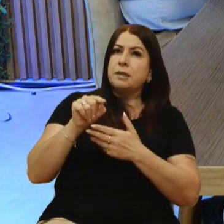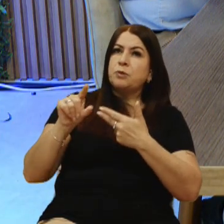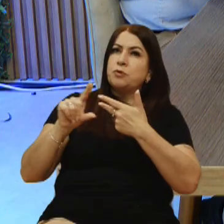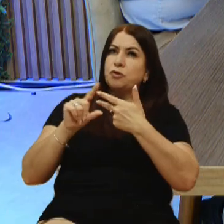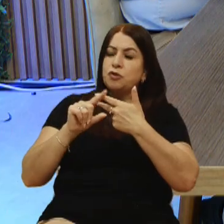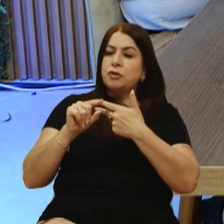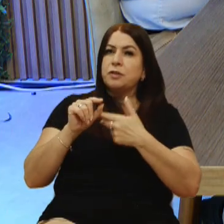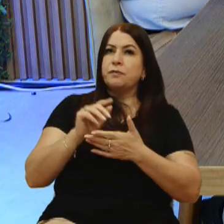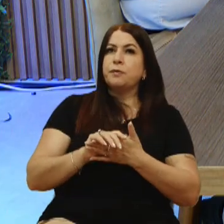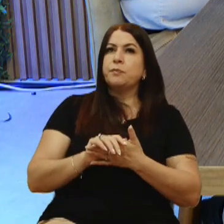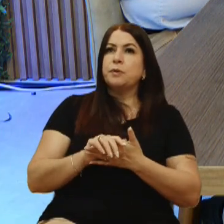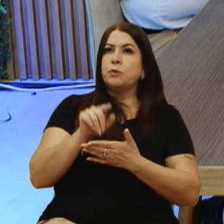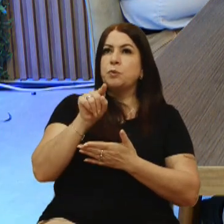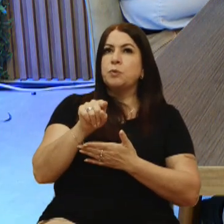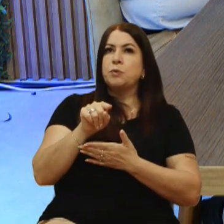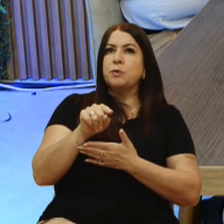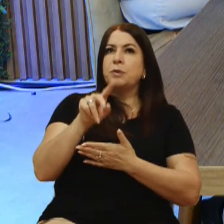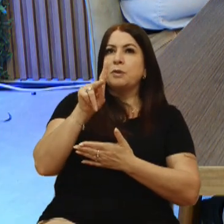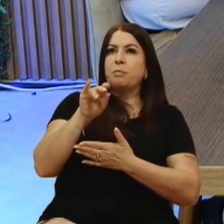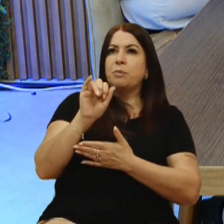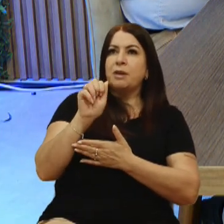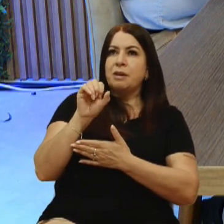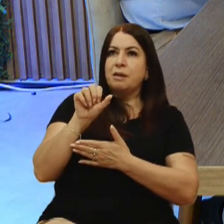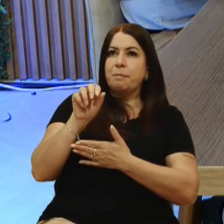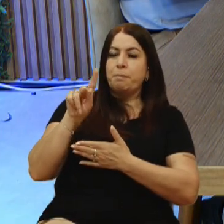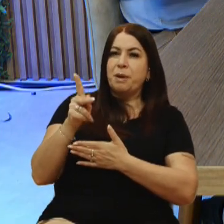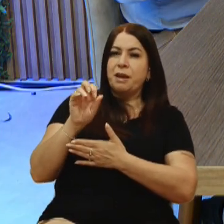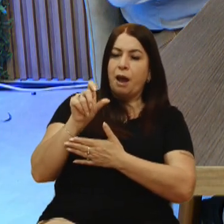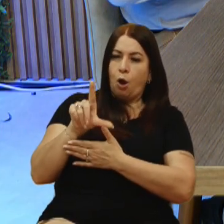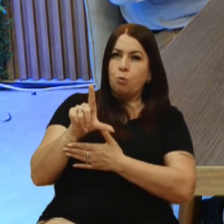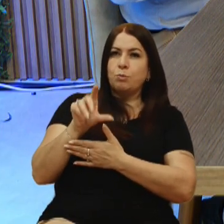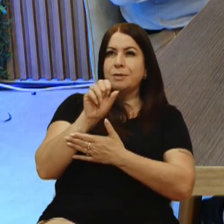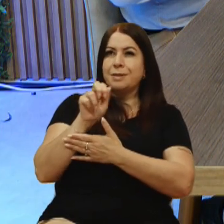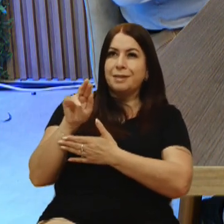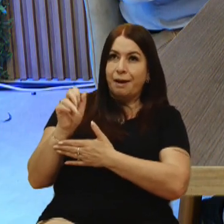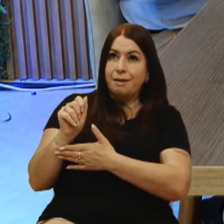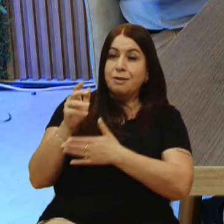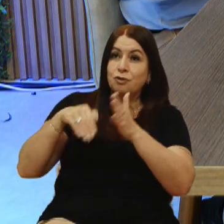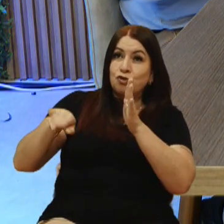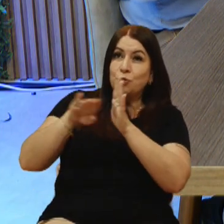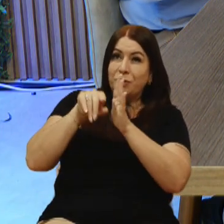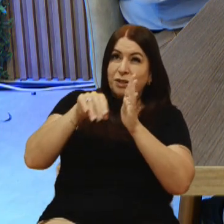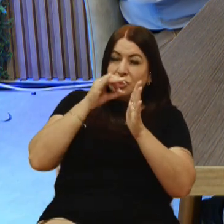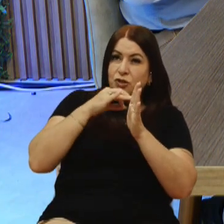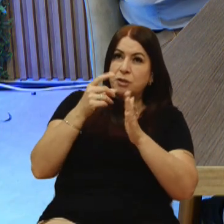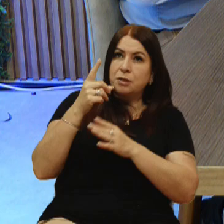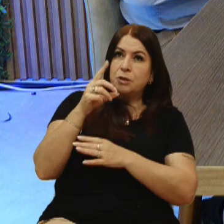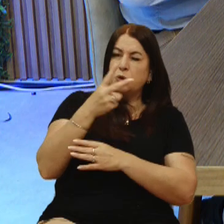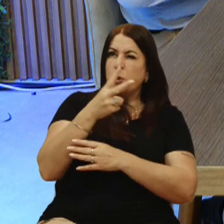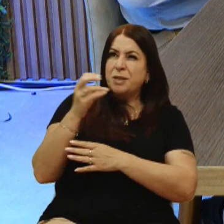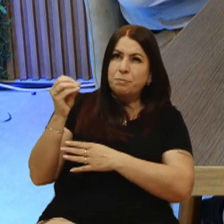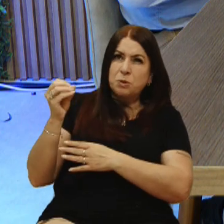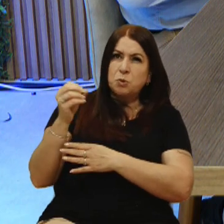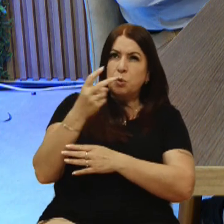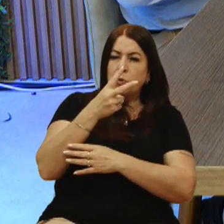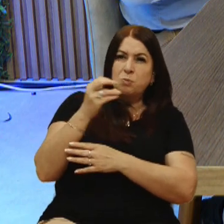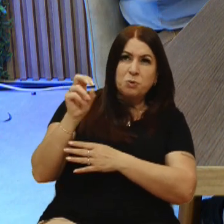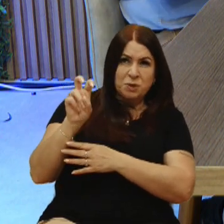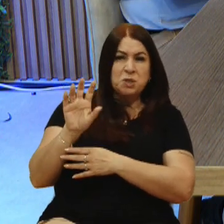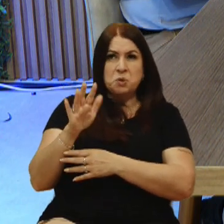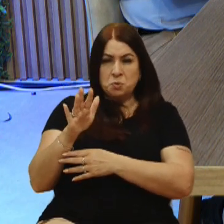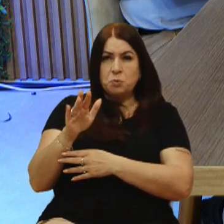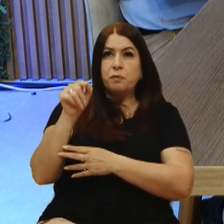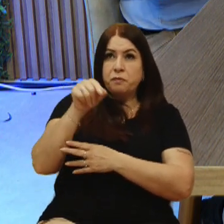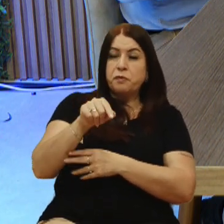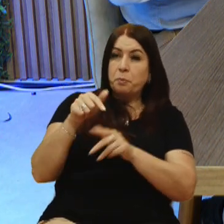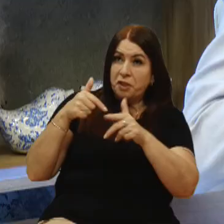Legislativo Caxiense, o senhor é lá de Pinhal da Serra, chegou em Caxias do Sul nos anos 2000, 2005, veio